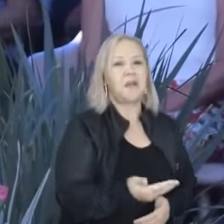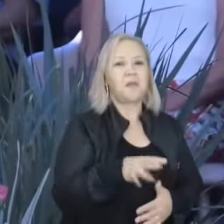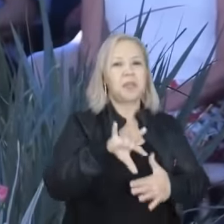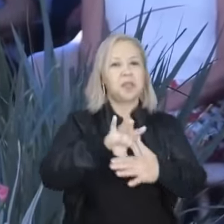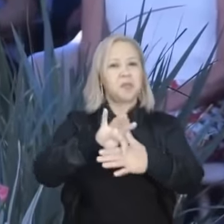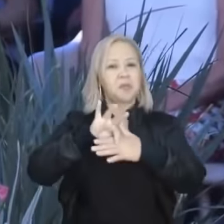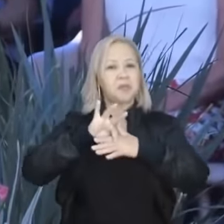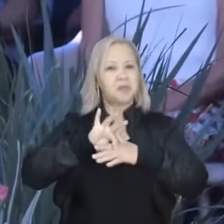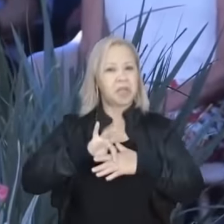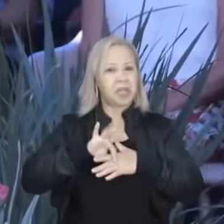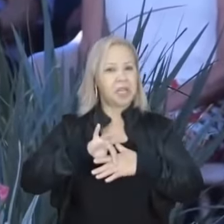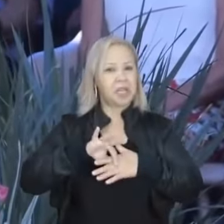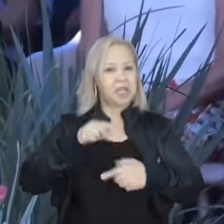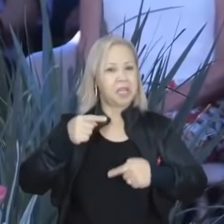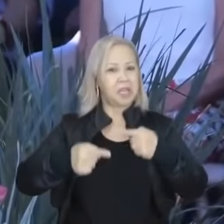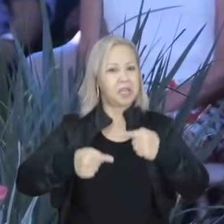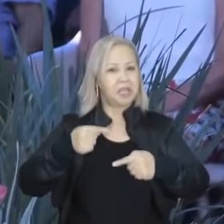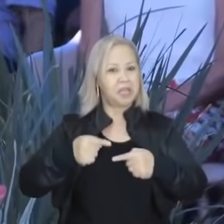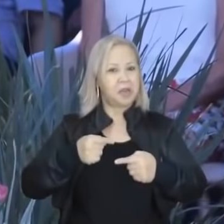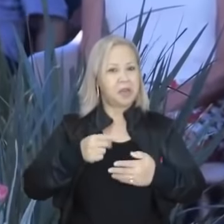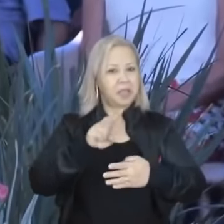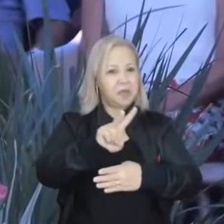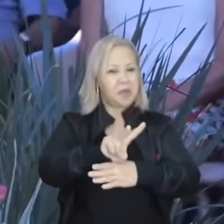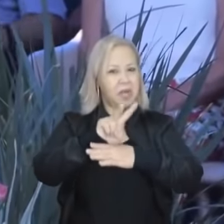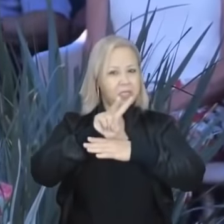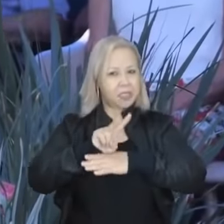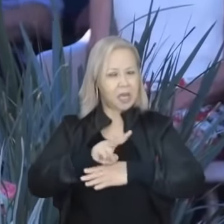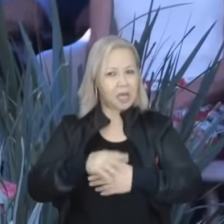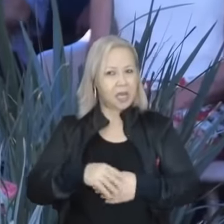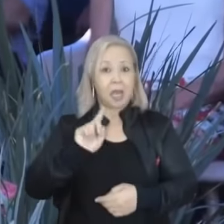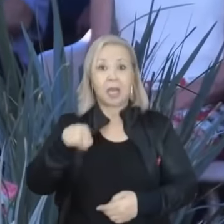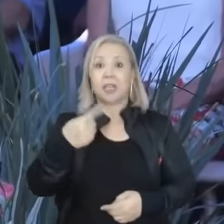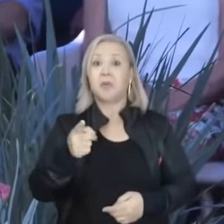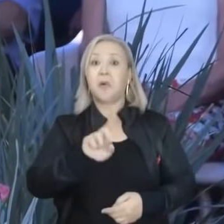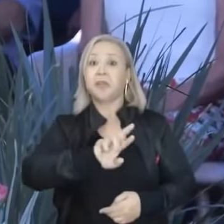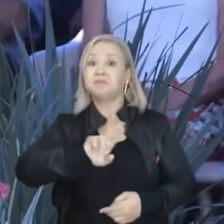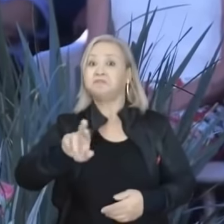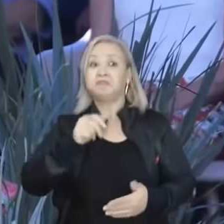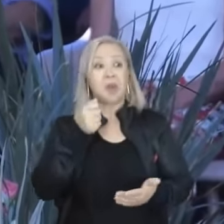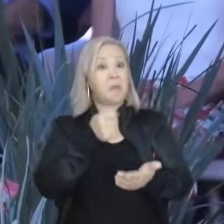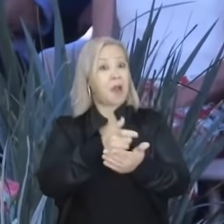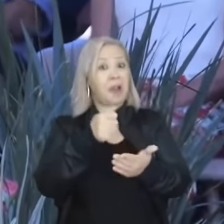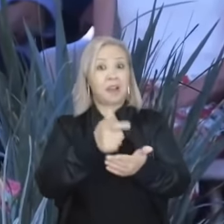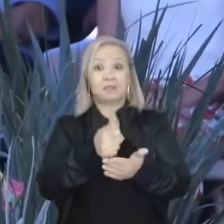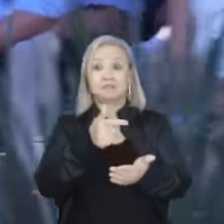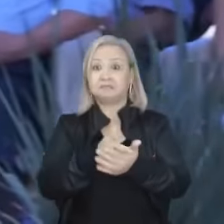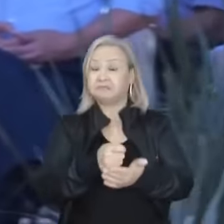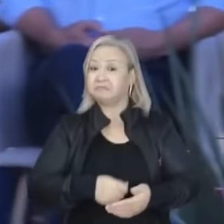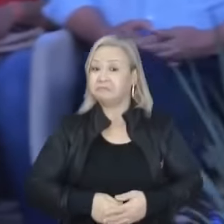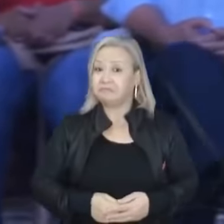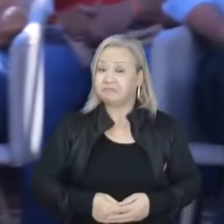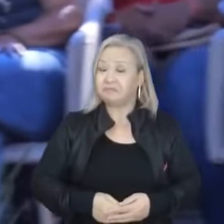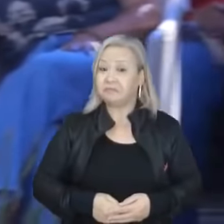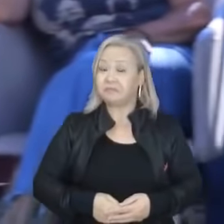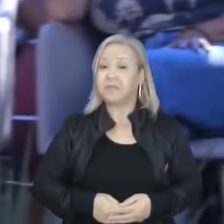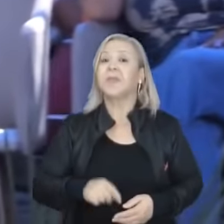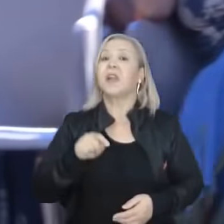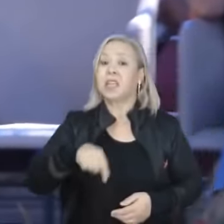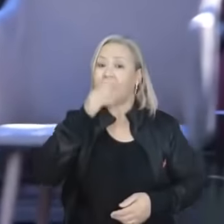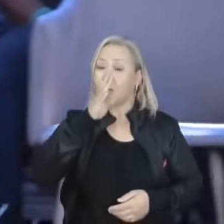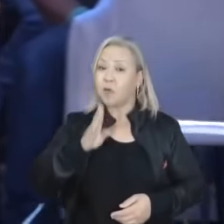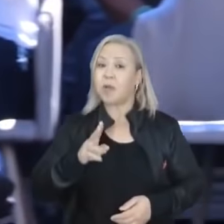Ele vai tomar dinheiro emprestado. Mas depois ele não paga. E aí, já tem ditado aqui no Brasil que diz empresário